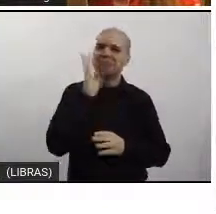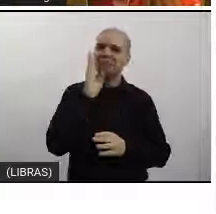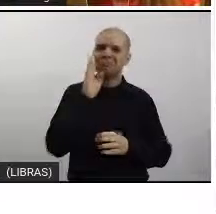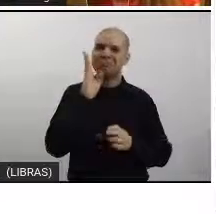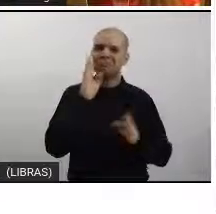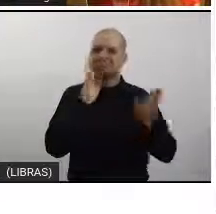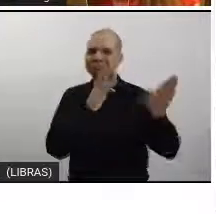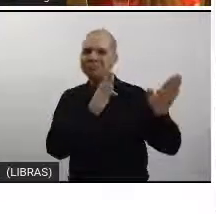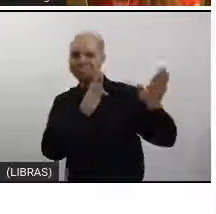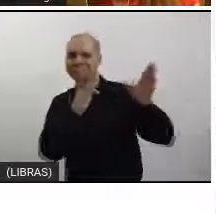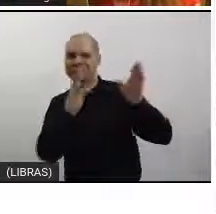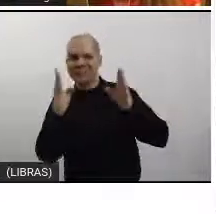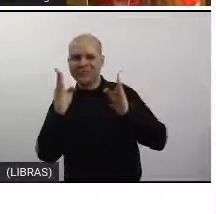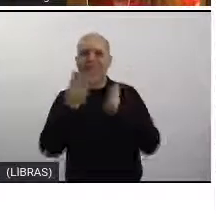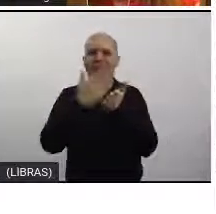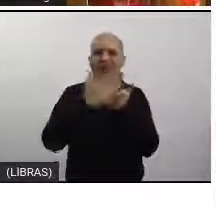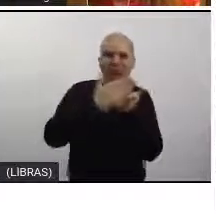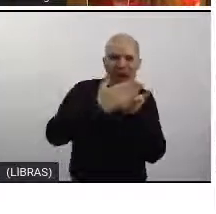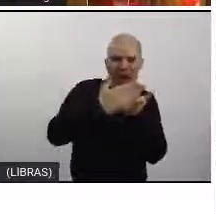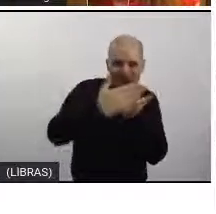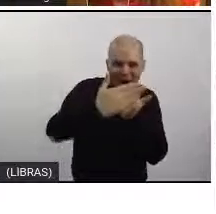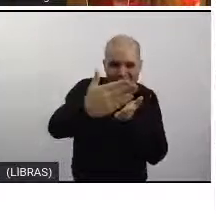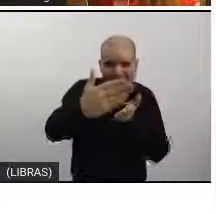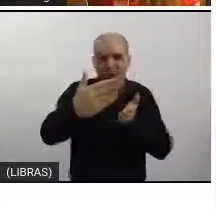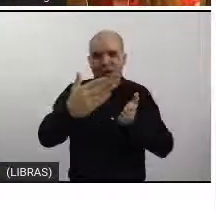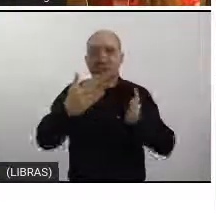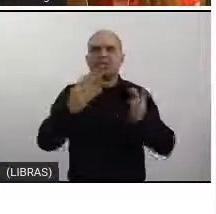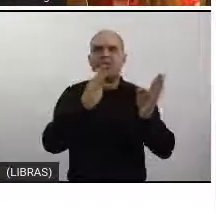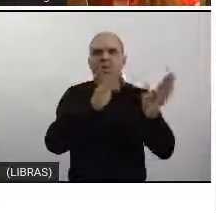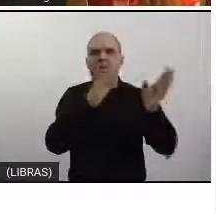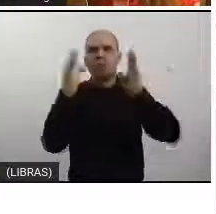que começa a entrevista com as pessoas, pergunta,